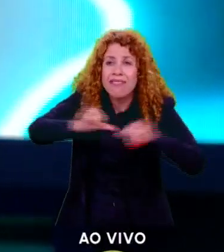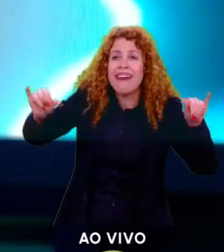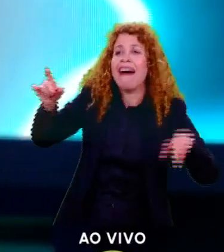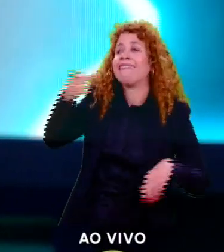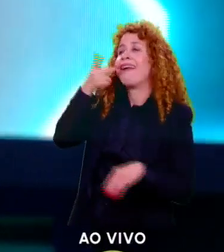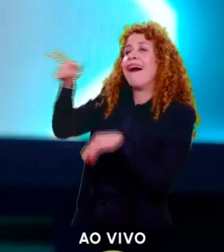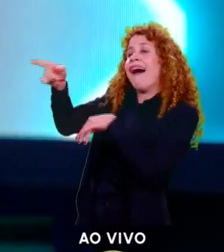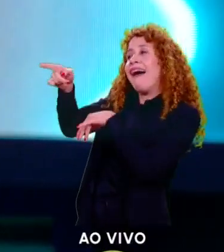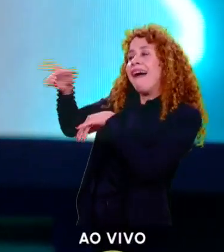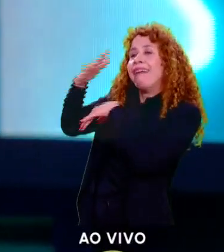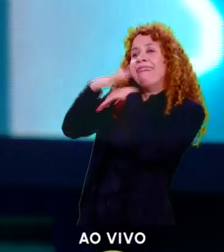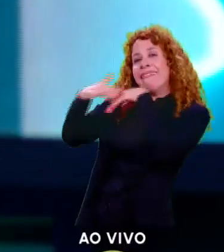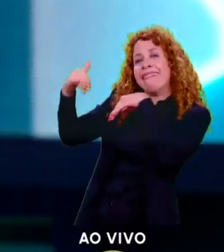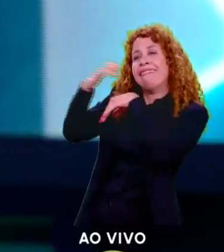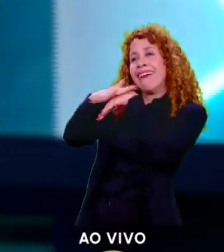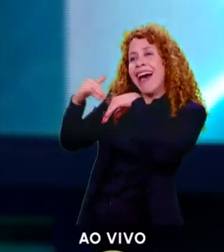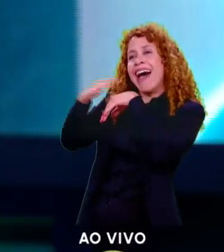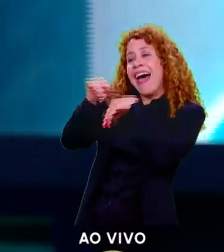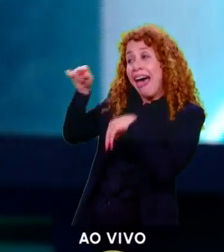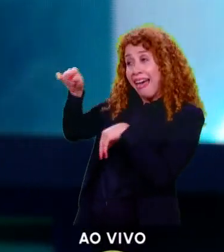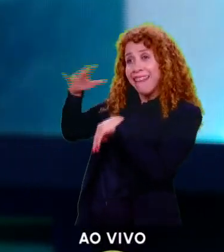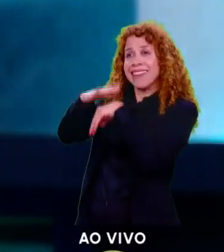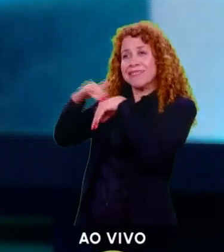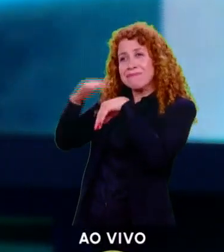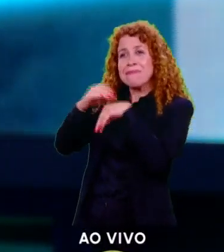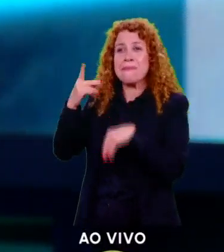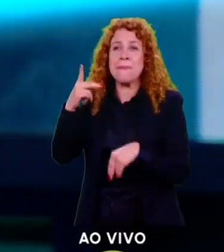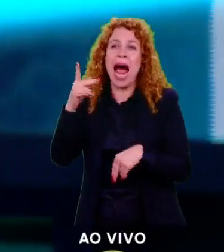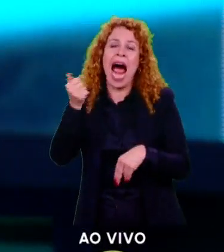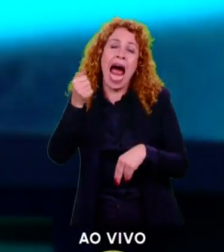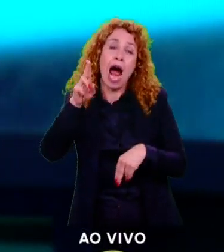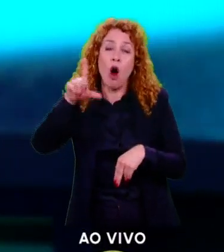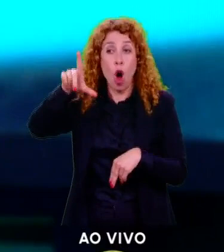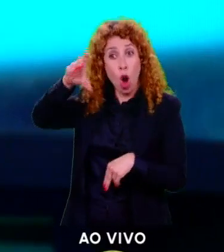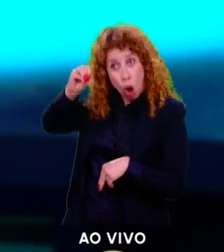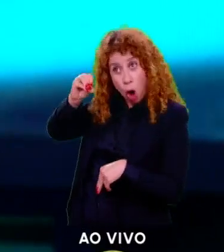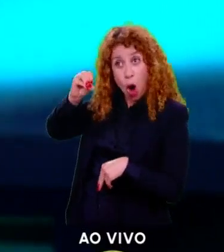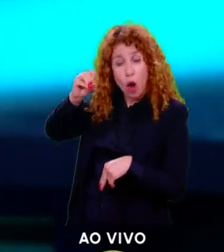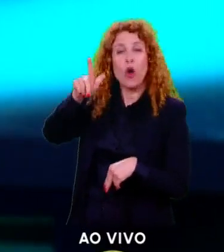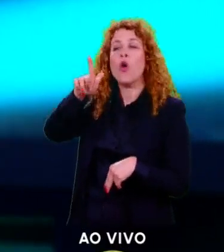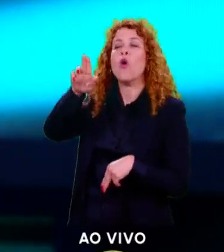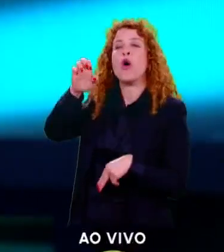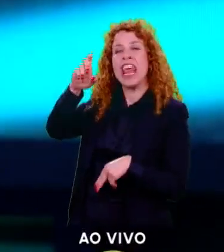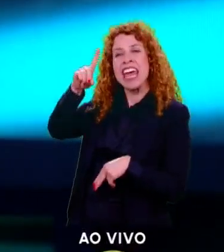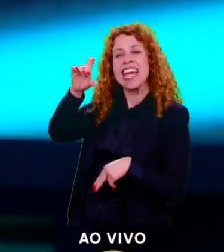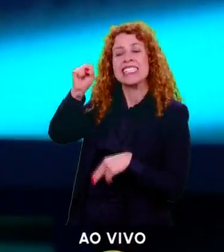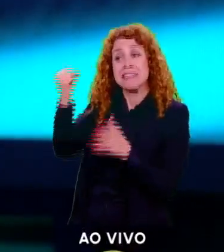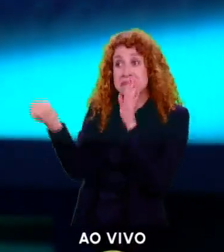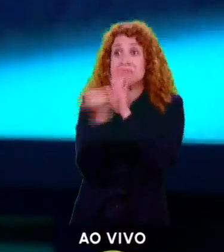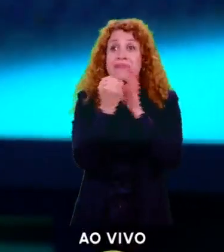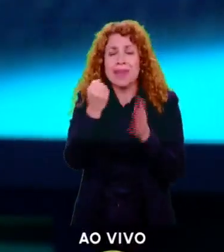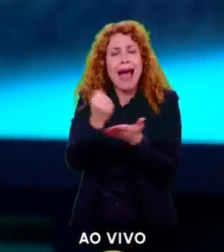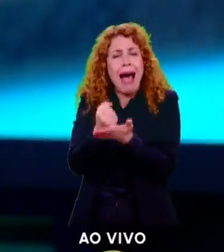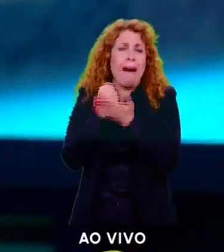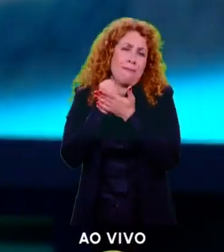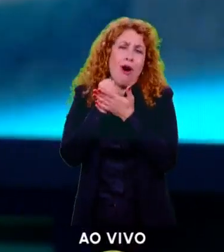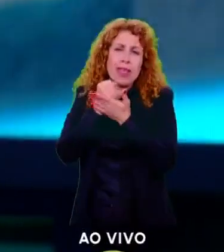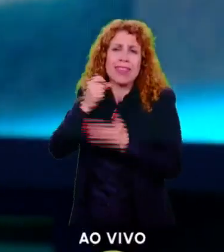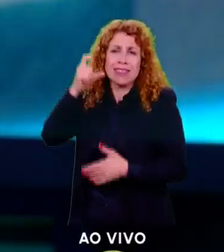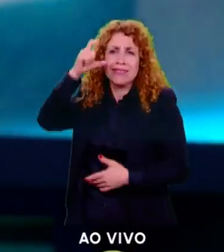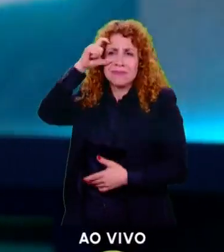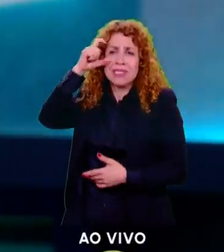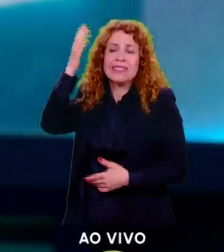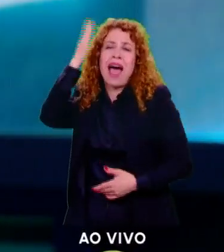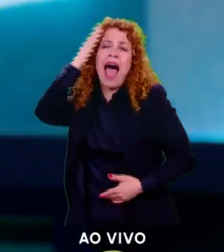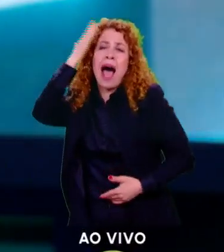ele tem achado é alternativa para tudo aquilo que ele promete e ele falou com você disse ali até desempenho na